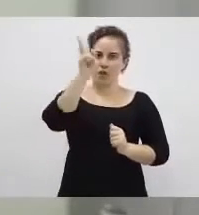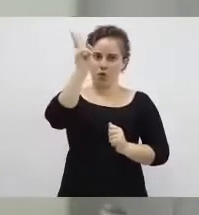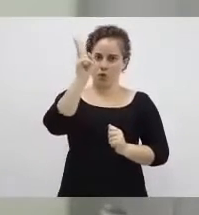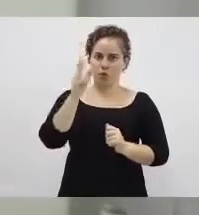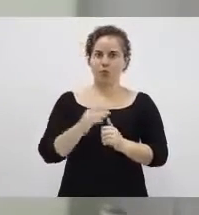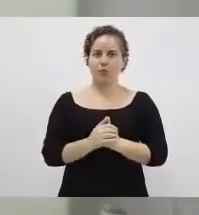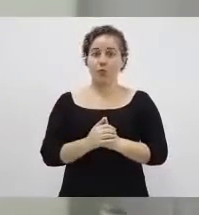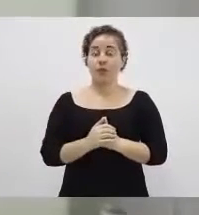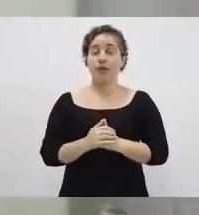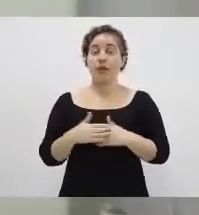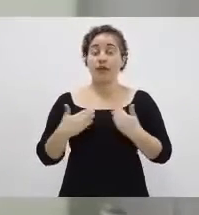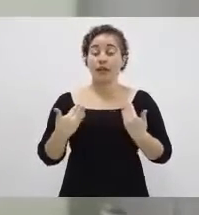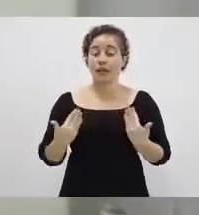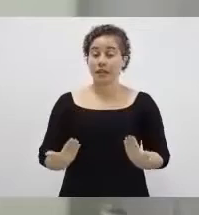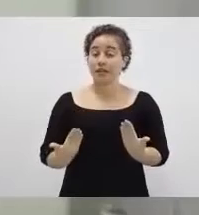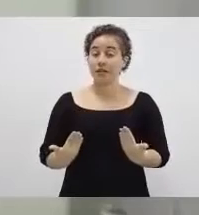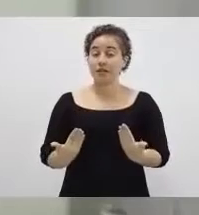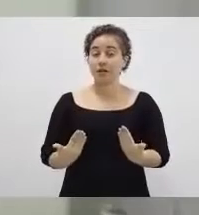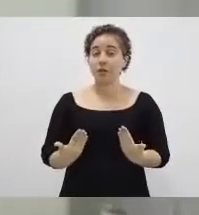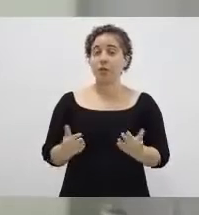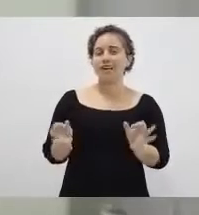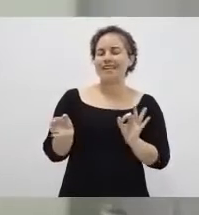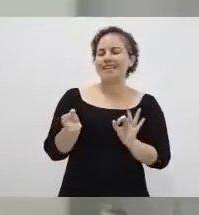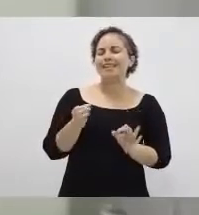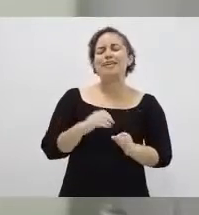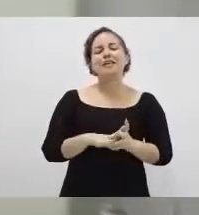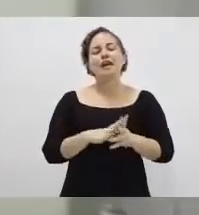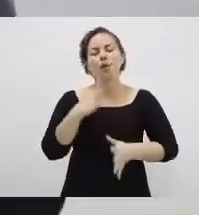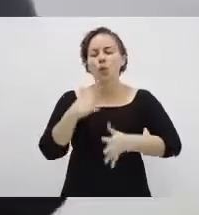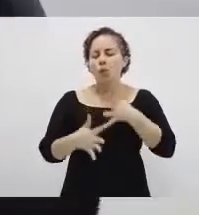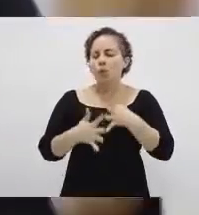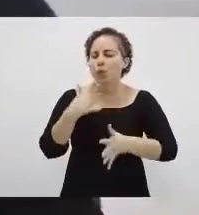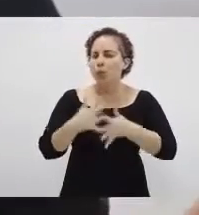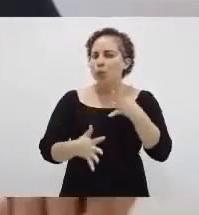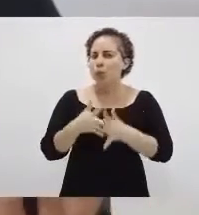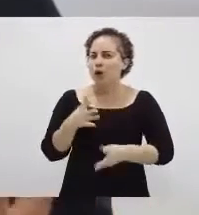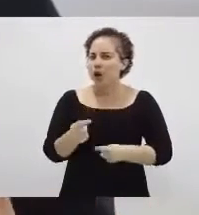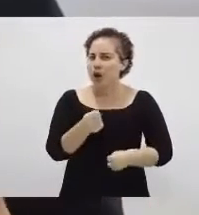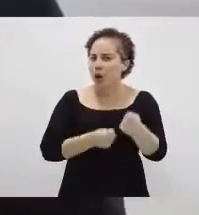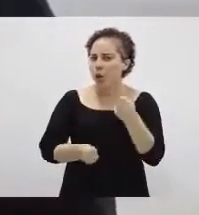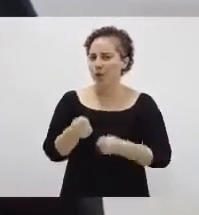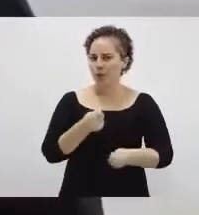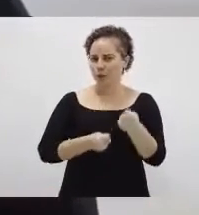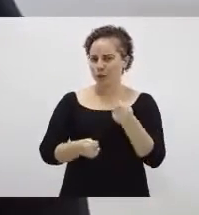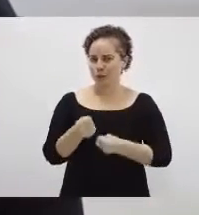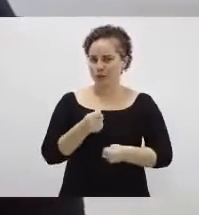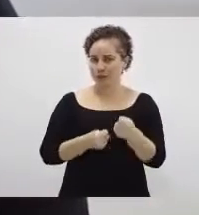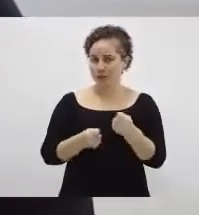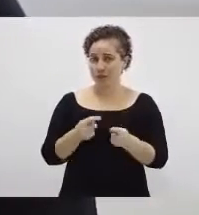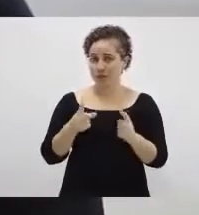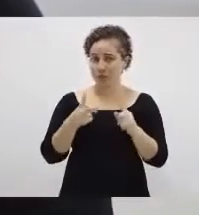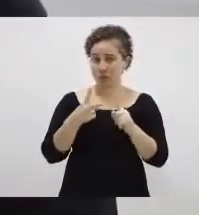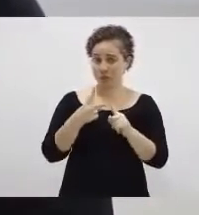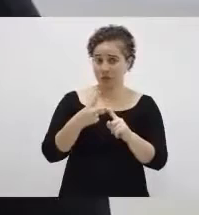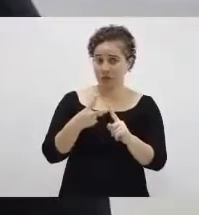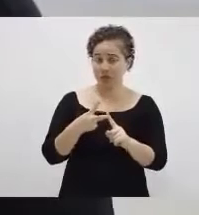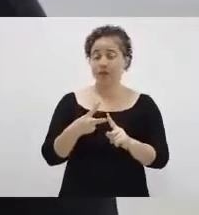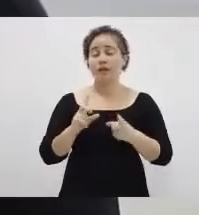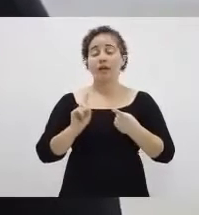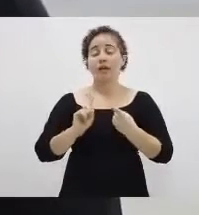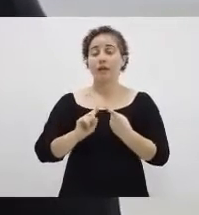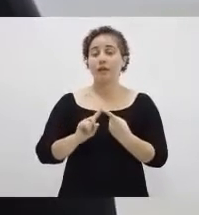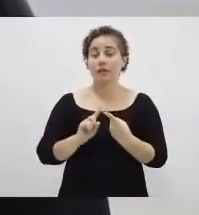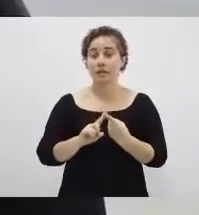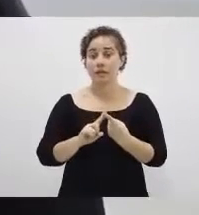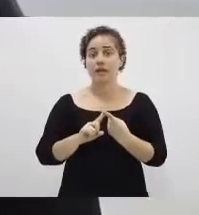ser bastante custoso para uma economia. O regime de câmbio mais plenamente aceito pelas economias é o